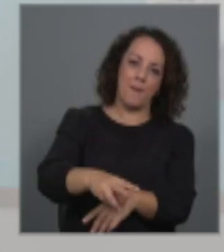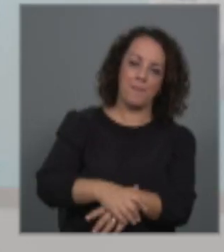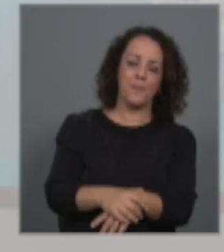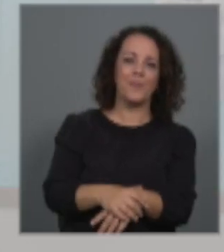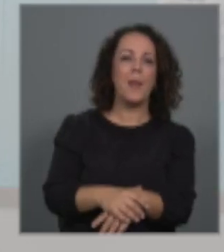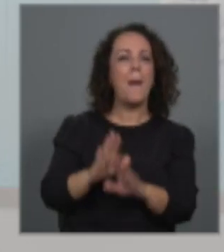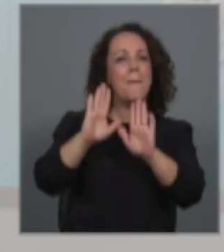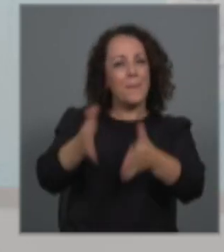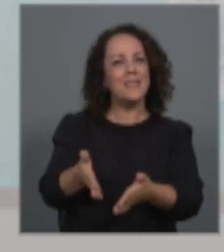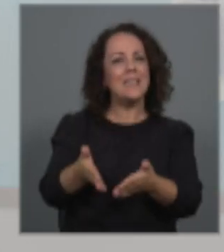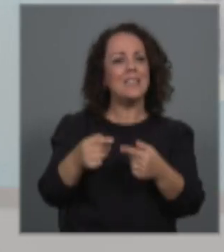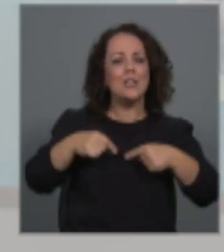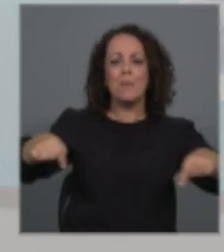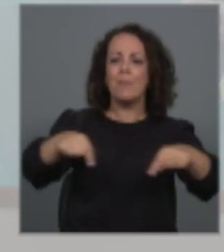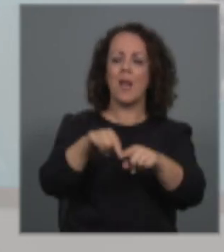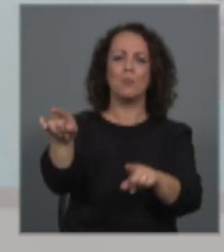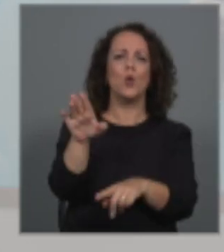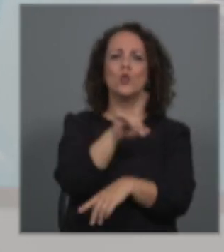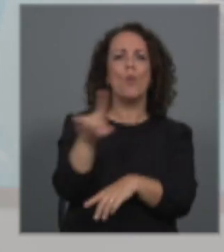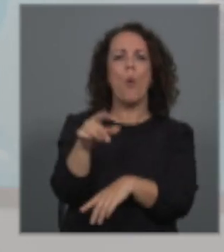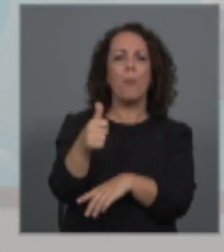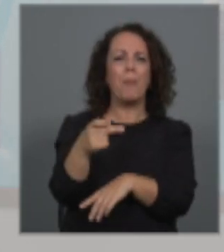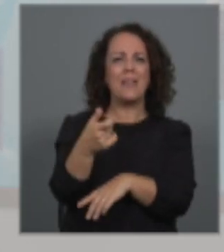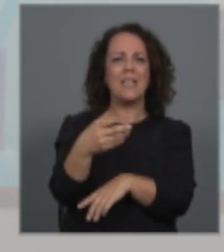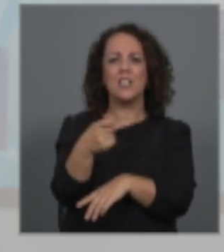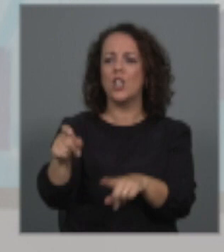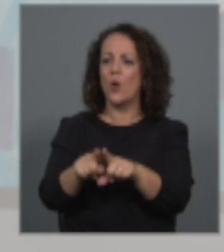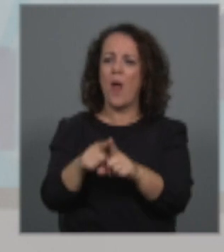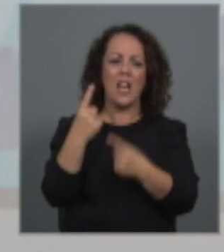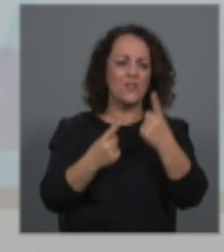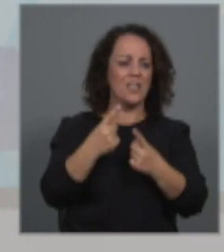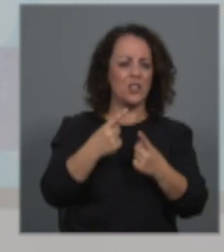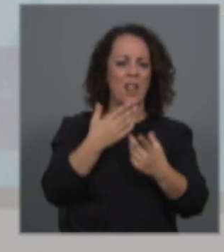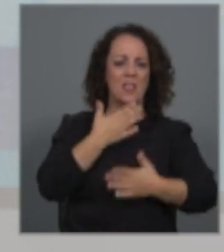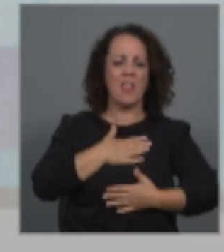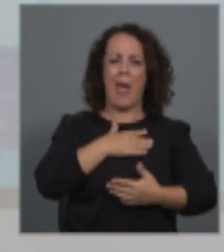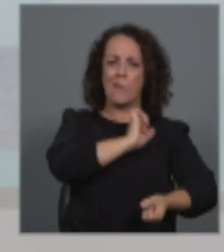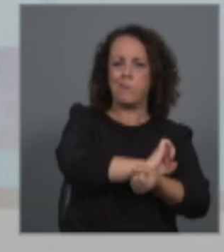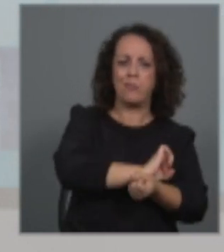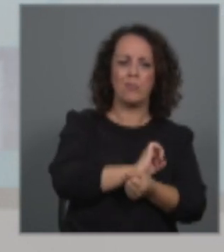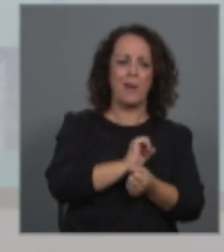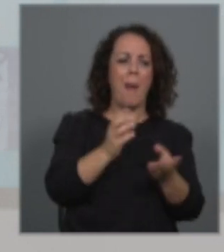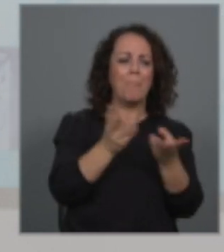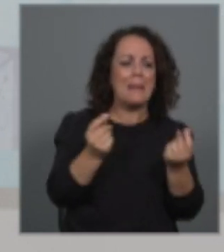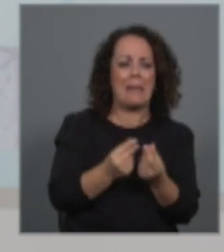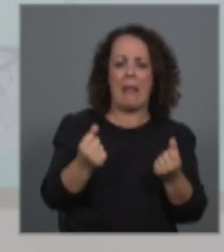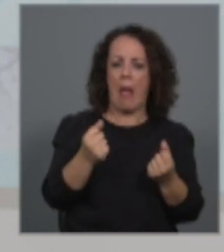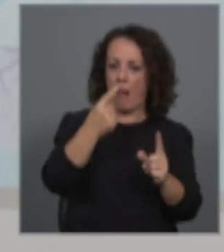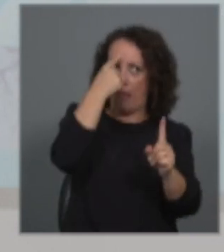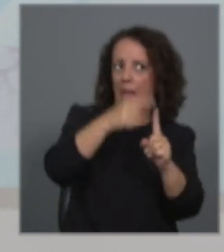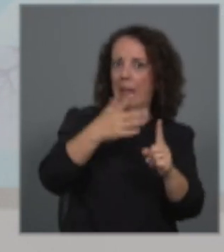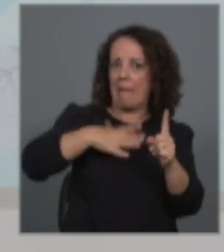João Batista liberta-se de tudo aquilo que nos pode prender às vezes os bens materiais, o ter isto, o ter